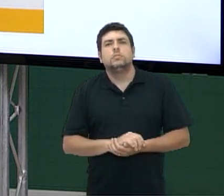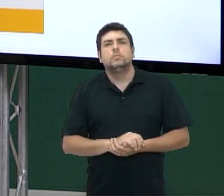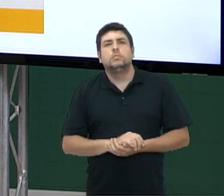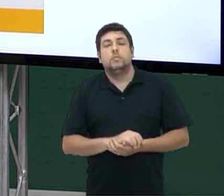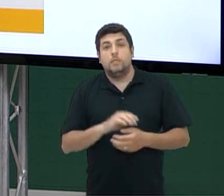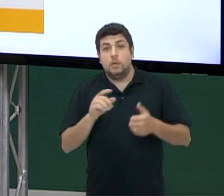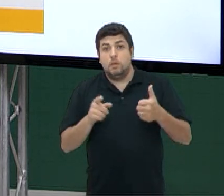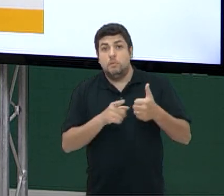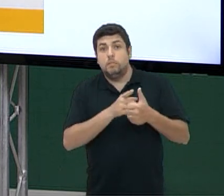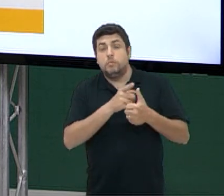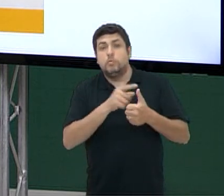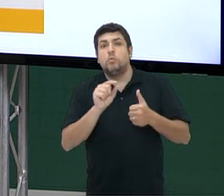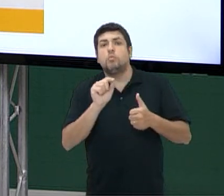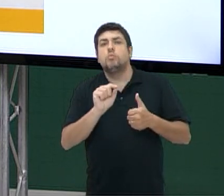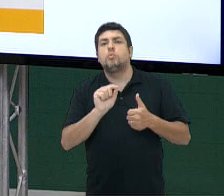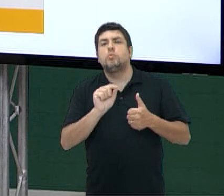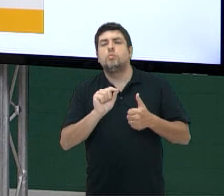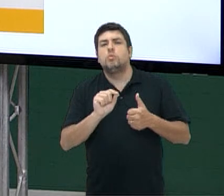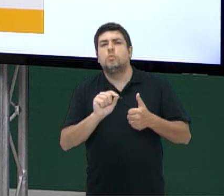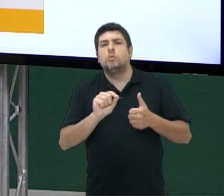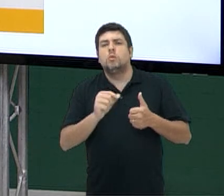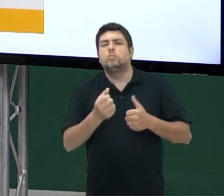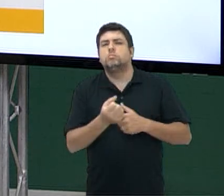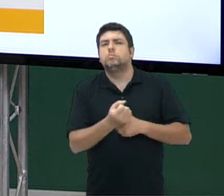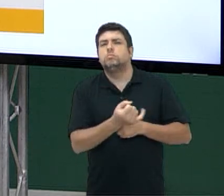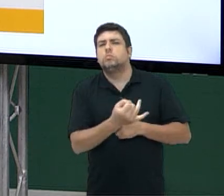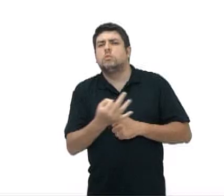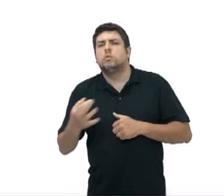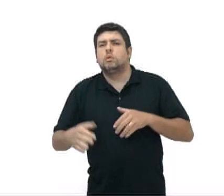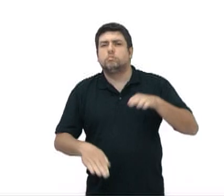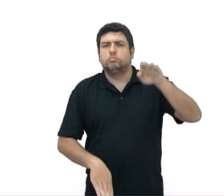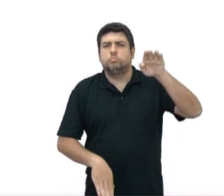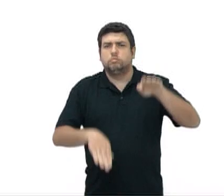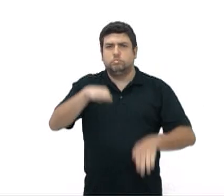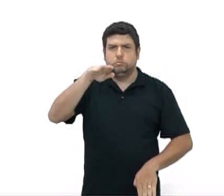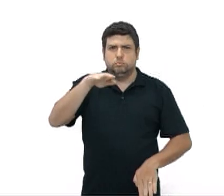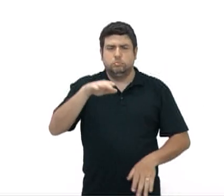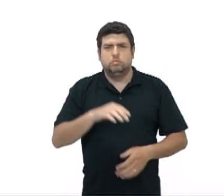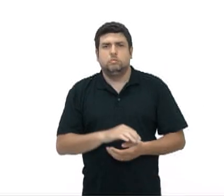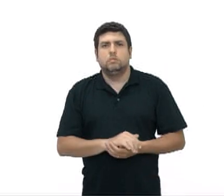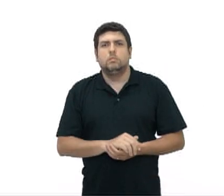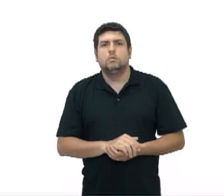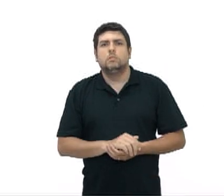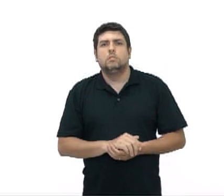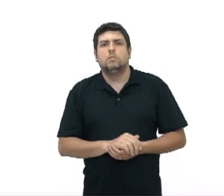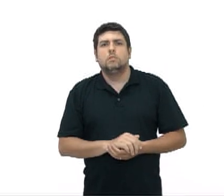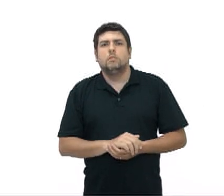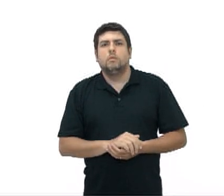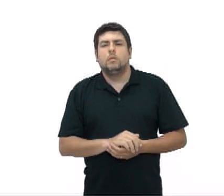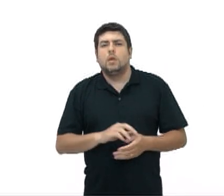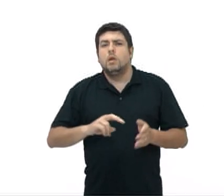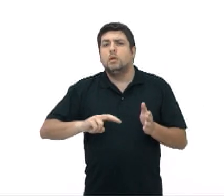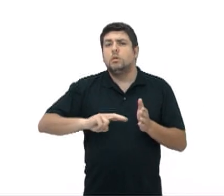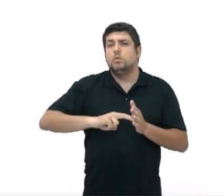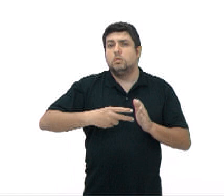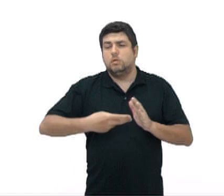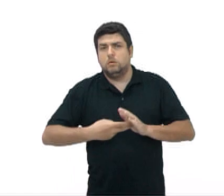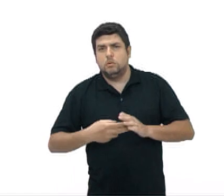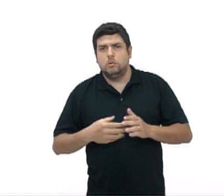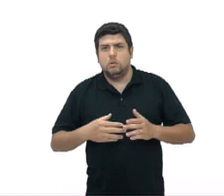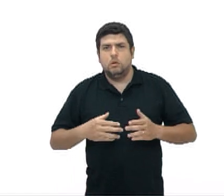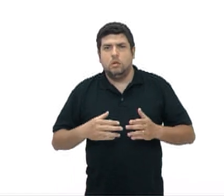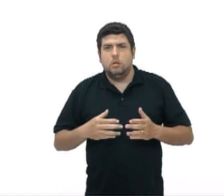temos é a quantidade de movimento. A quantidade de movimento é a propriedade do corpo com massa